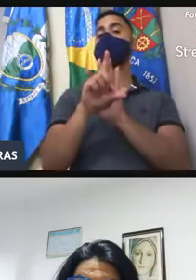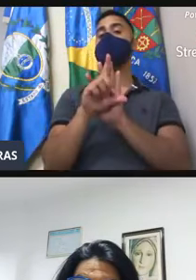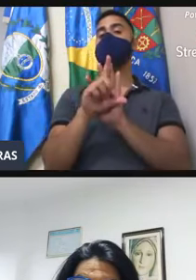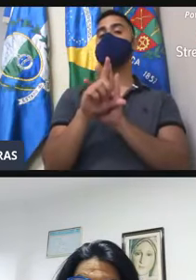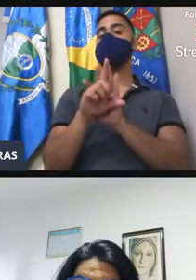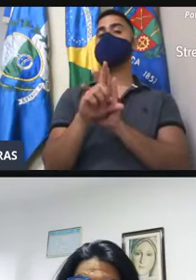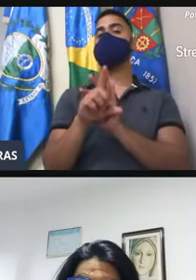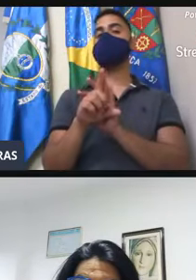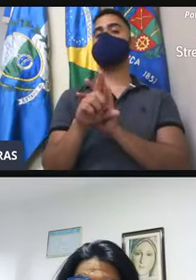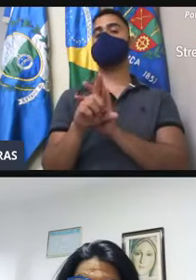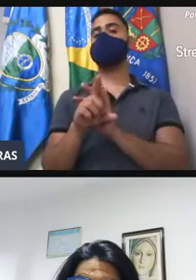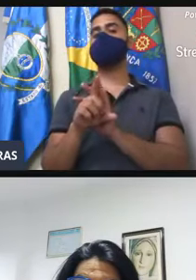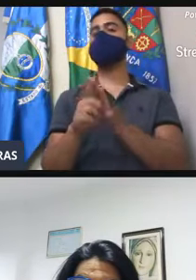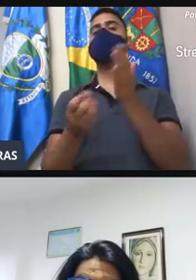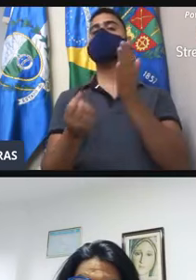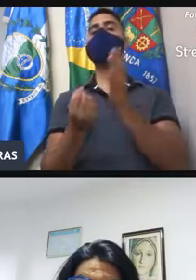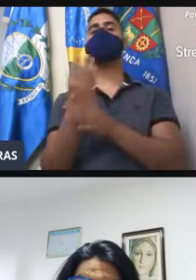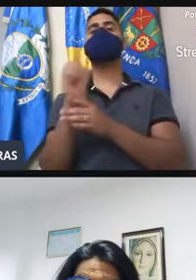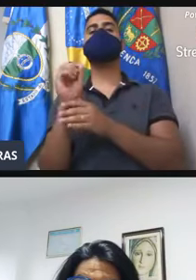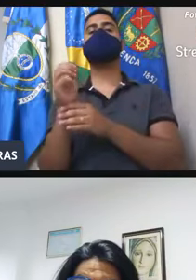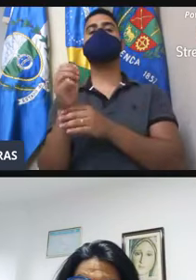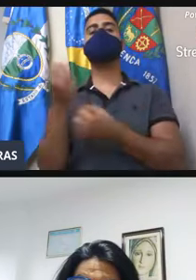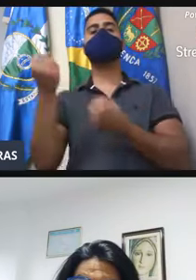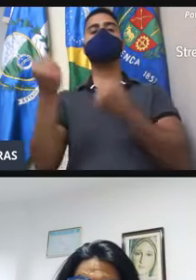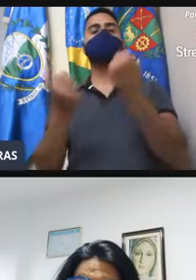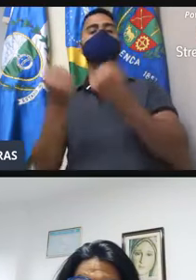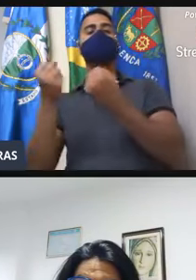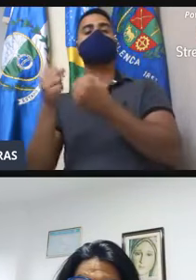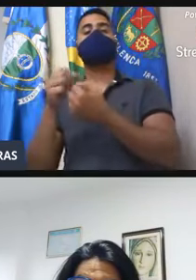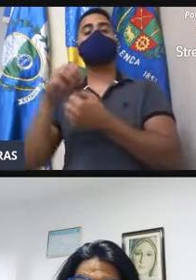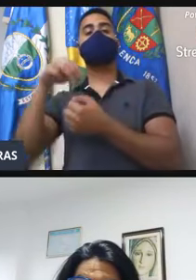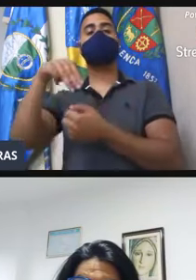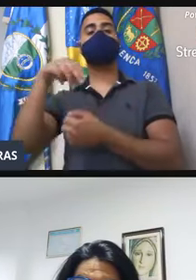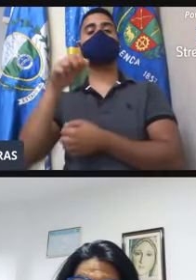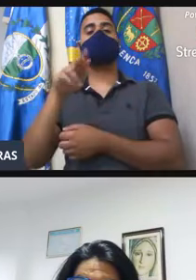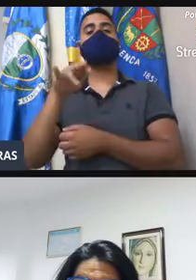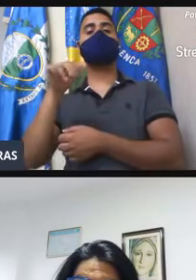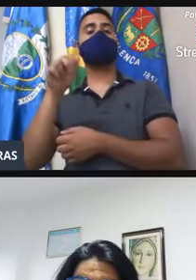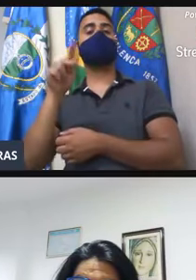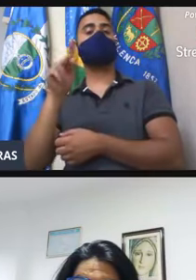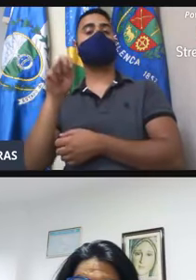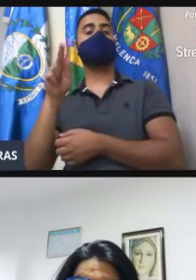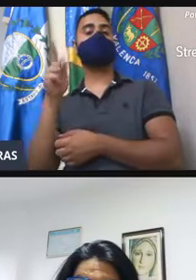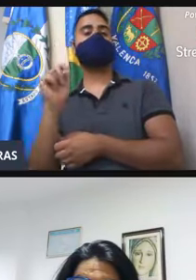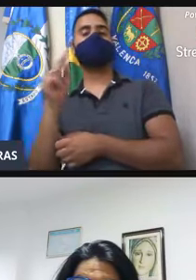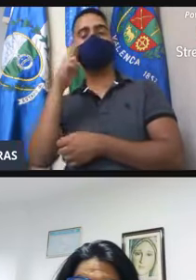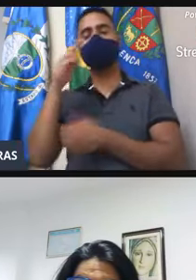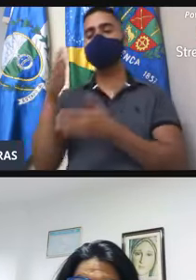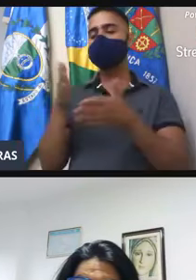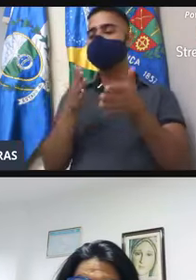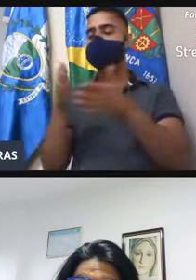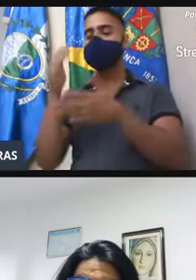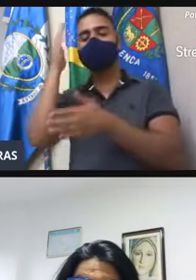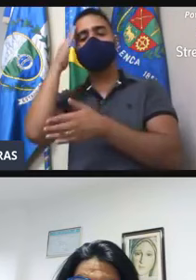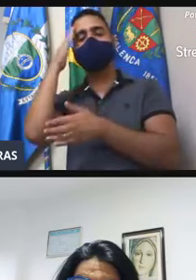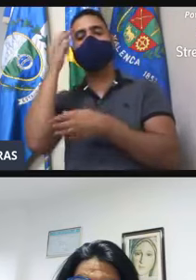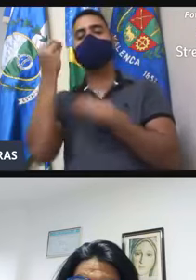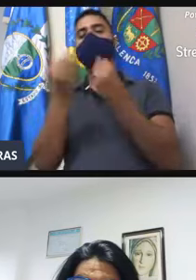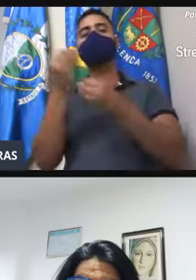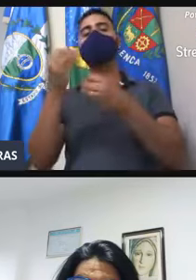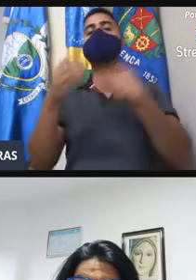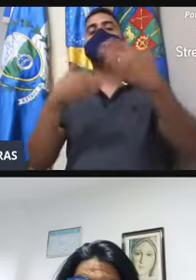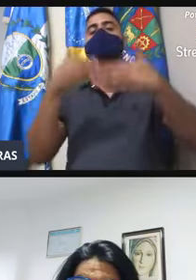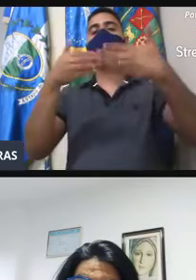minha autoria que cria a patrulha Maria da Penha Municipal, que é para acompanhar o processo